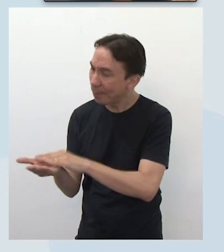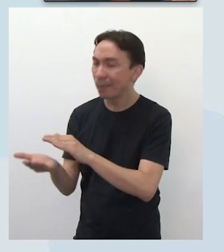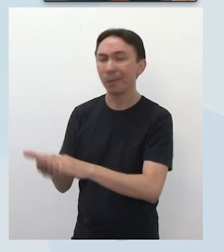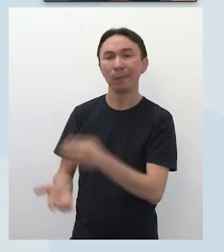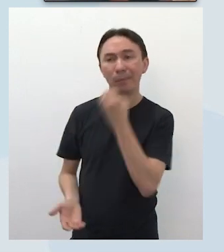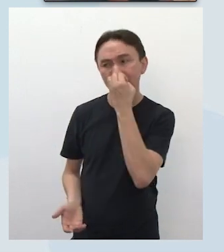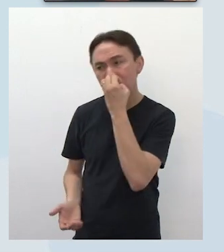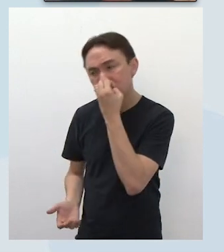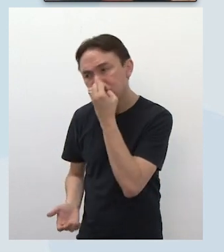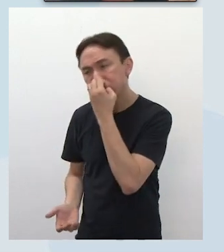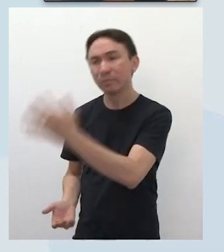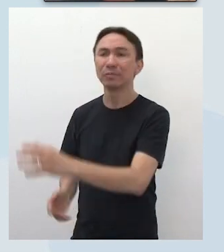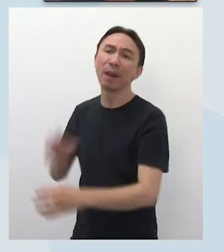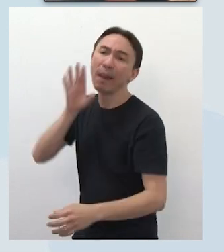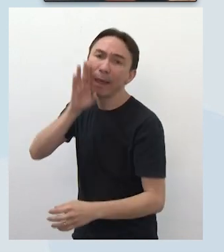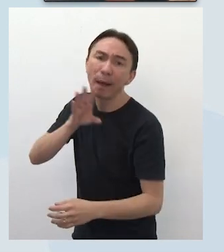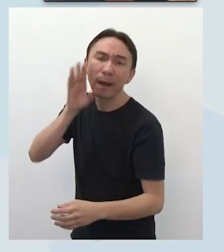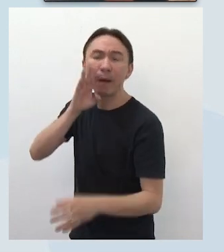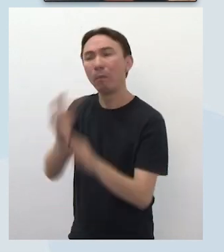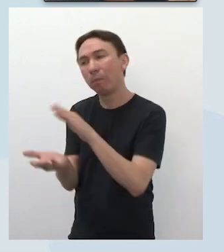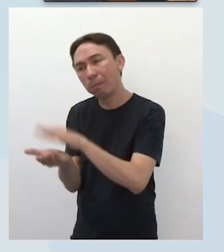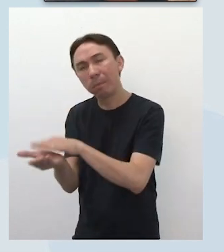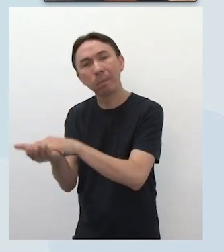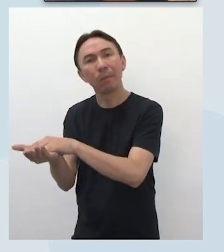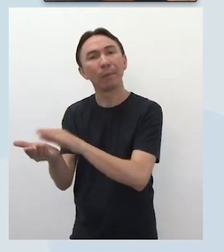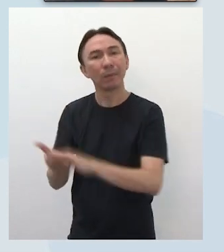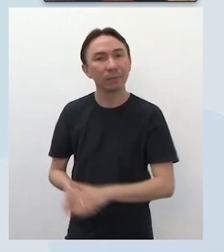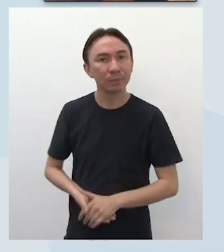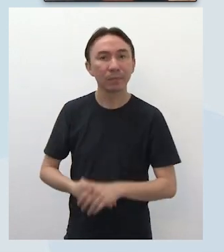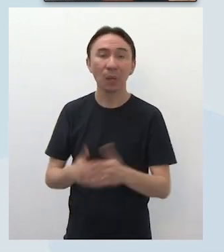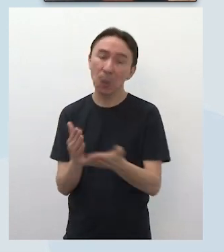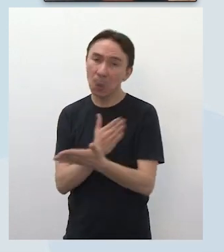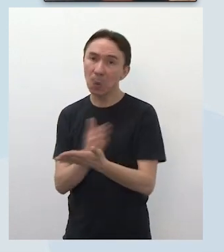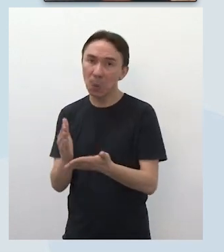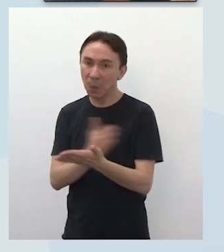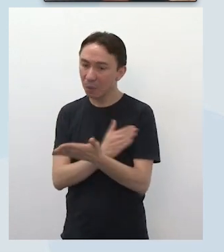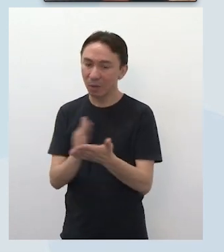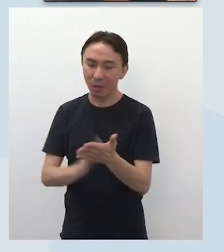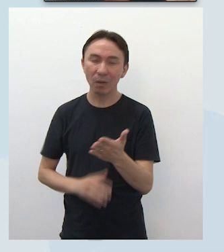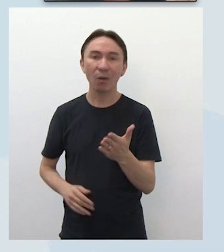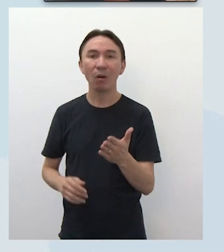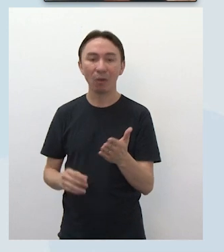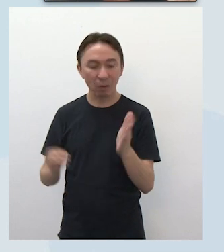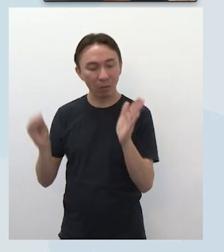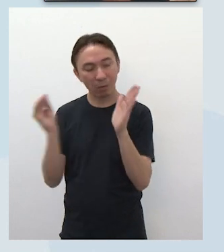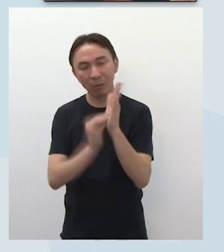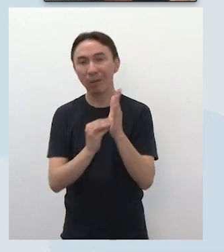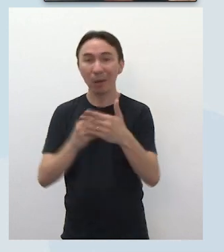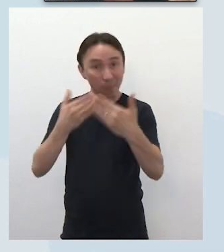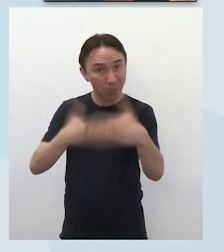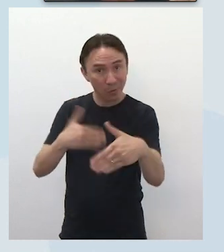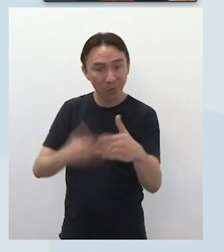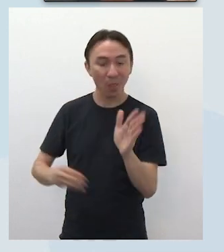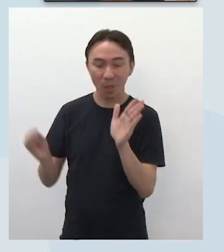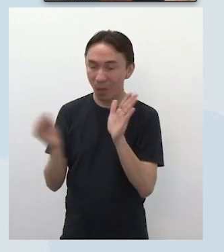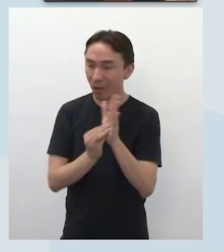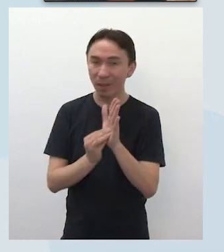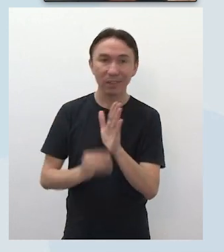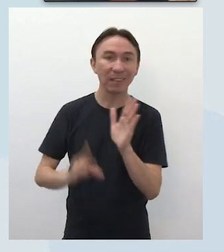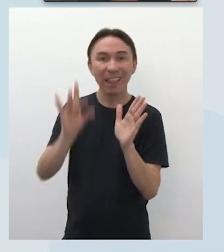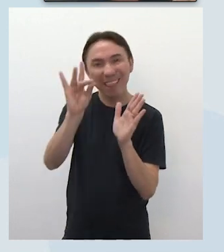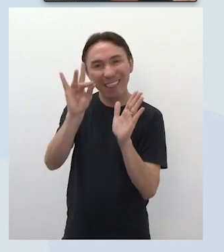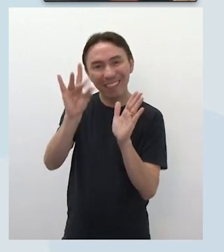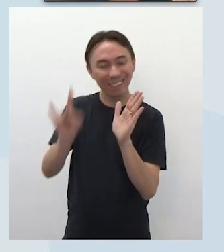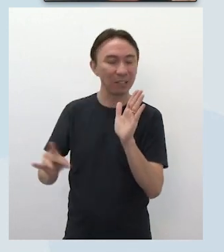com crianças menores, colocam adesivos, né? E o que esse professor desconhece em termos